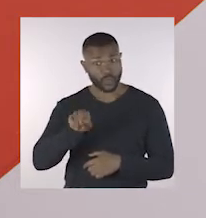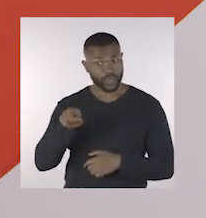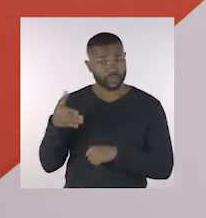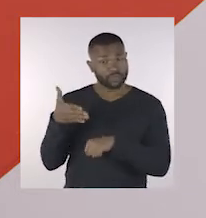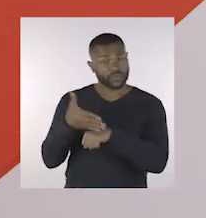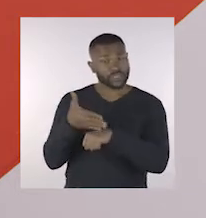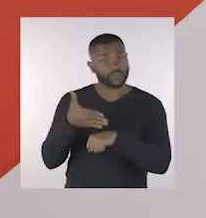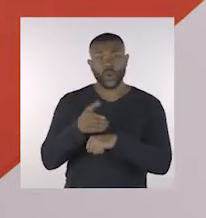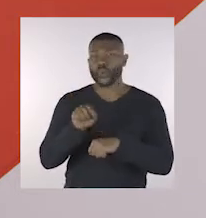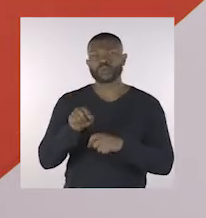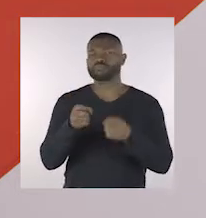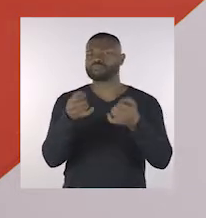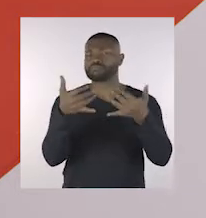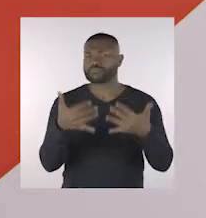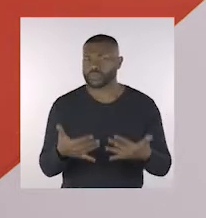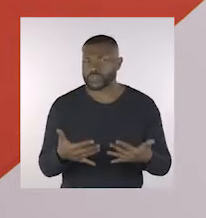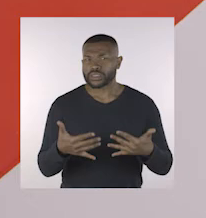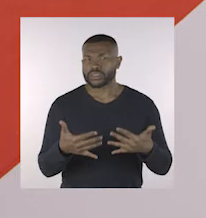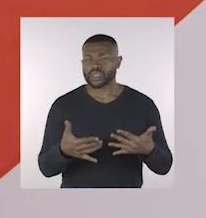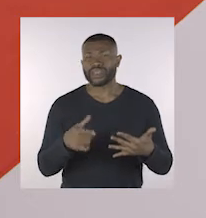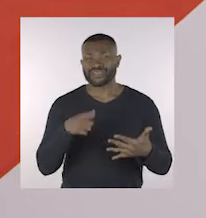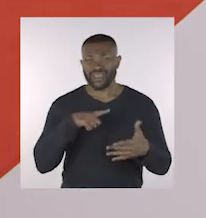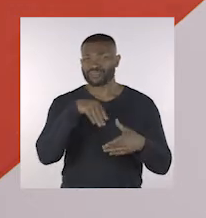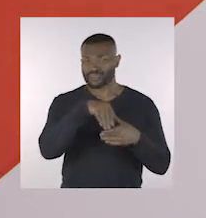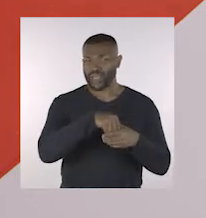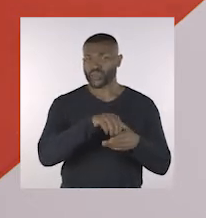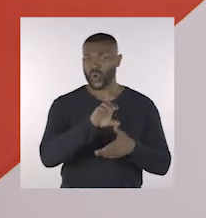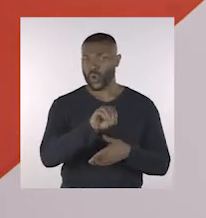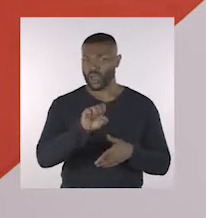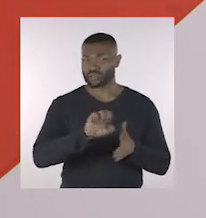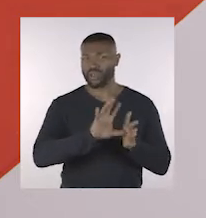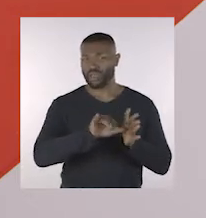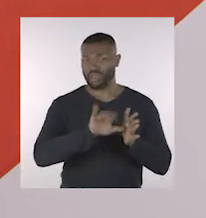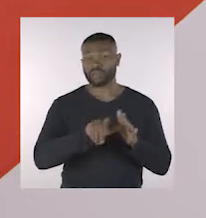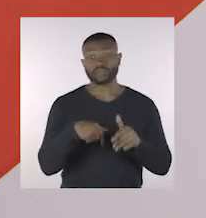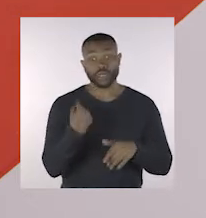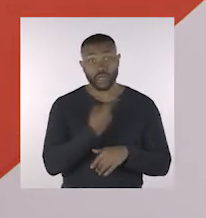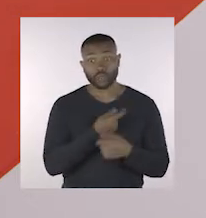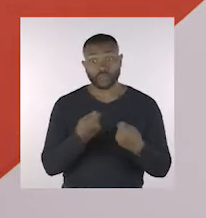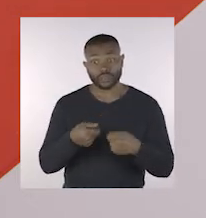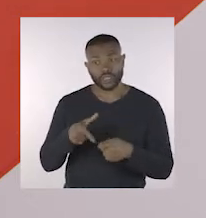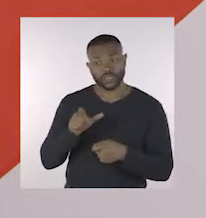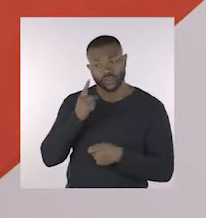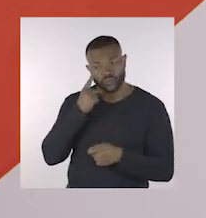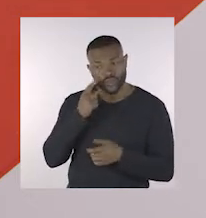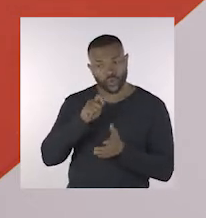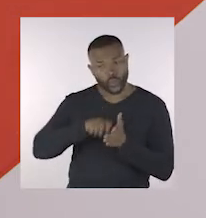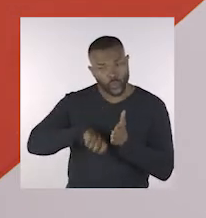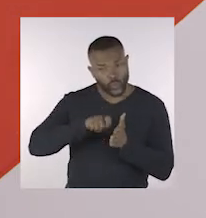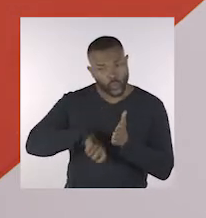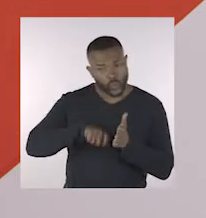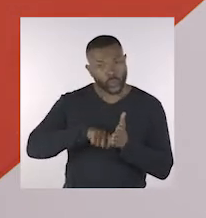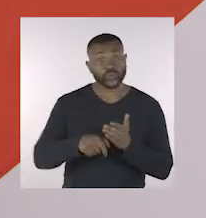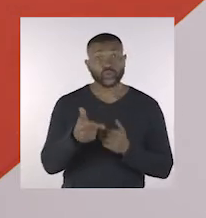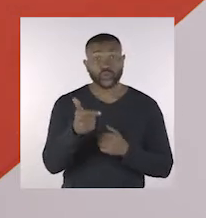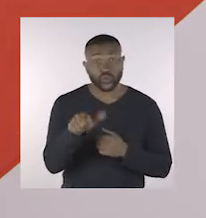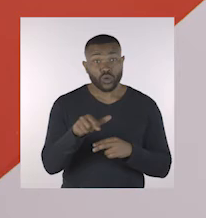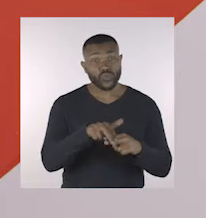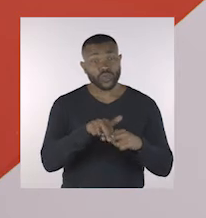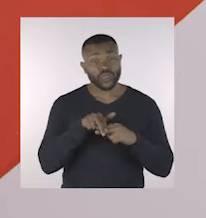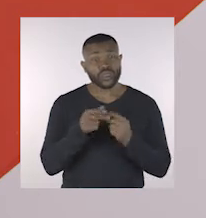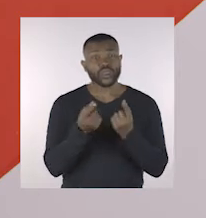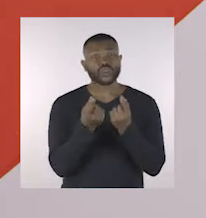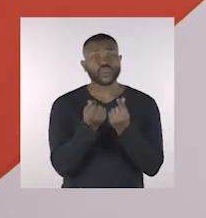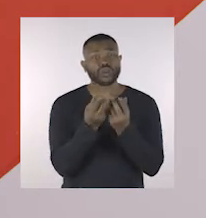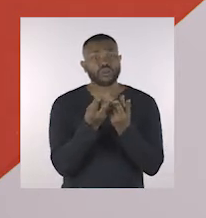participa que que fala que Mas é uma roubalheira danada nós vamos rever Esses contratos Tá certo